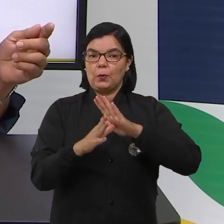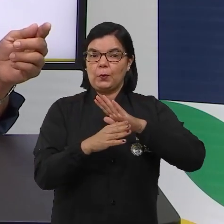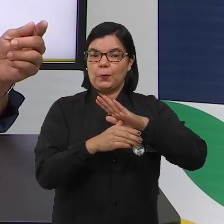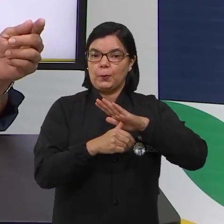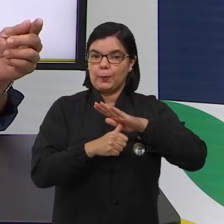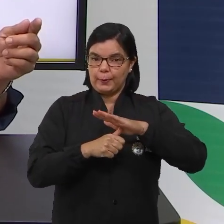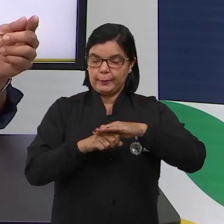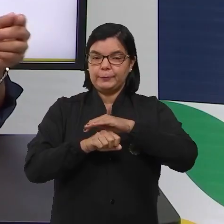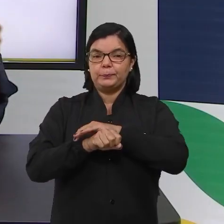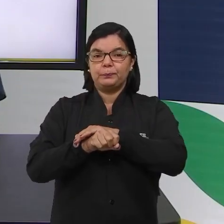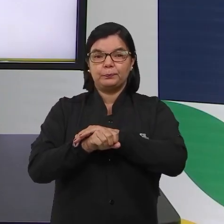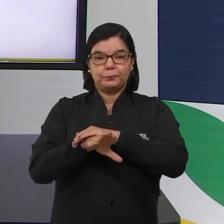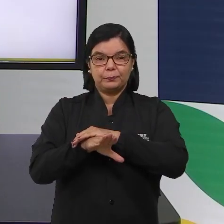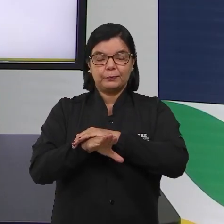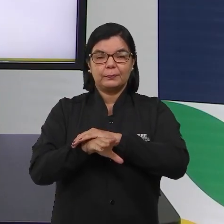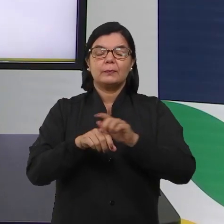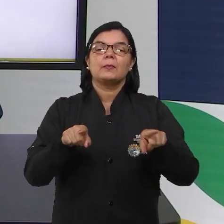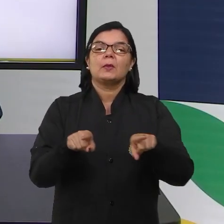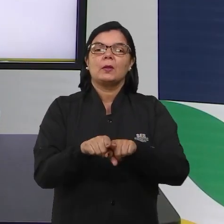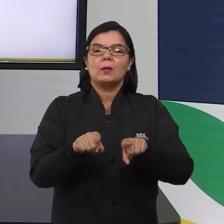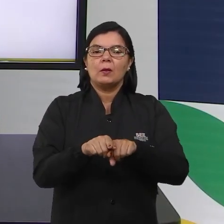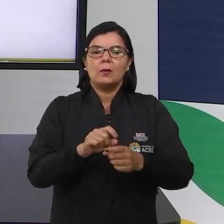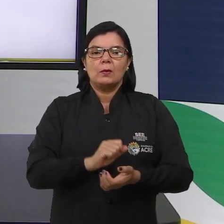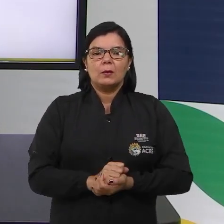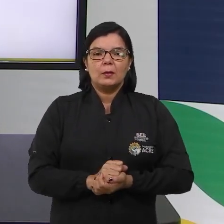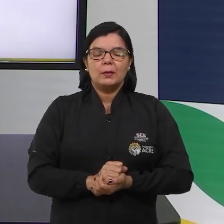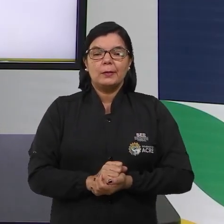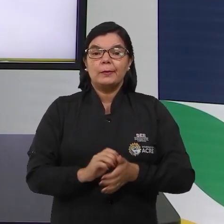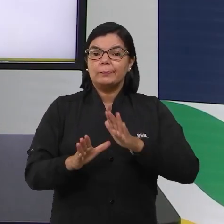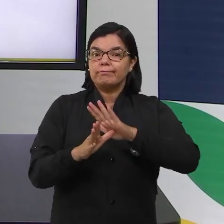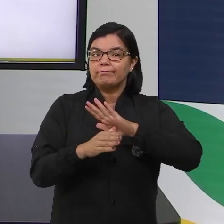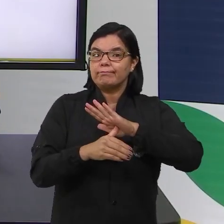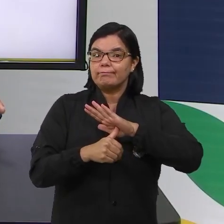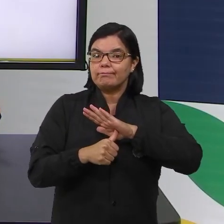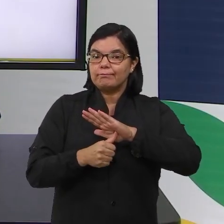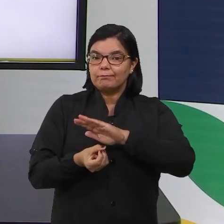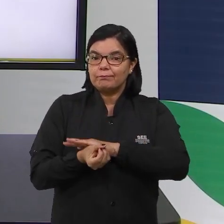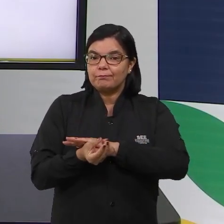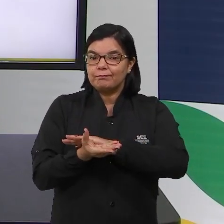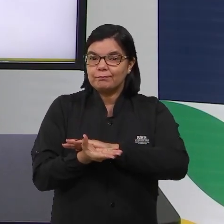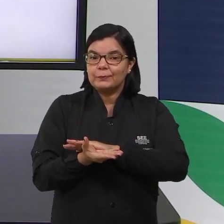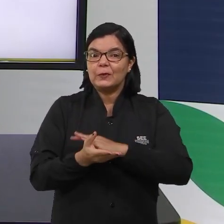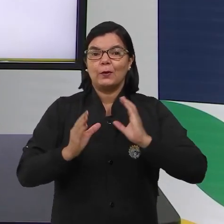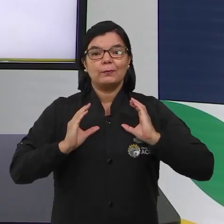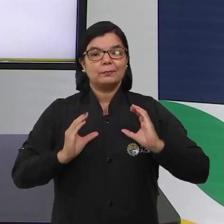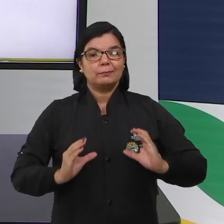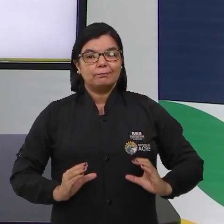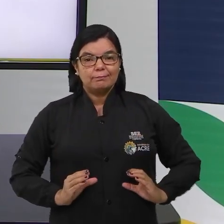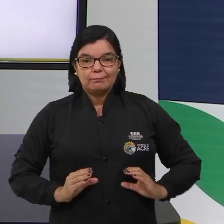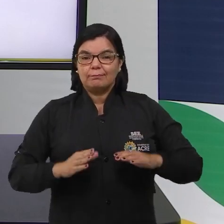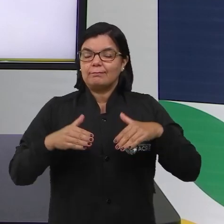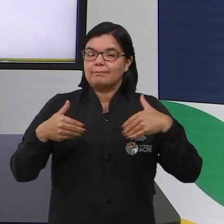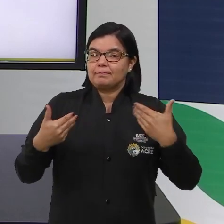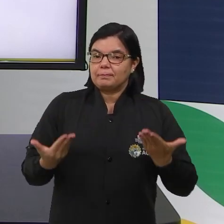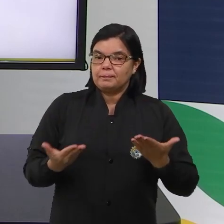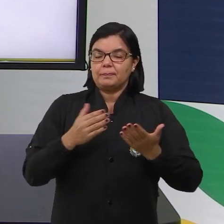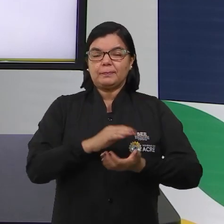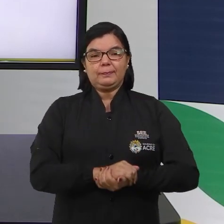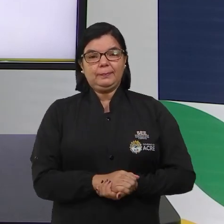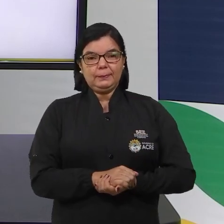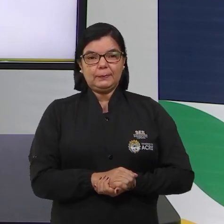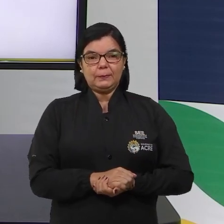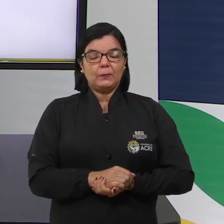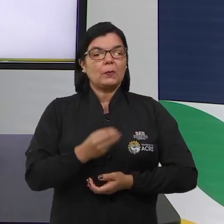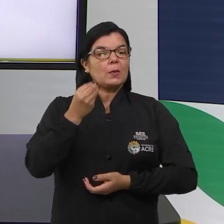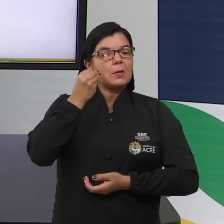governo. E a corrupção do cidadão no dia a dia? Isso aqui é um questionamento, é uma pergunta que eu já coloco para a